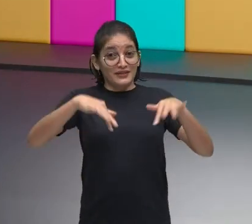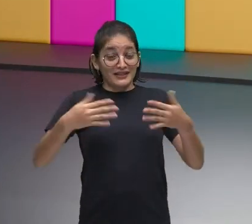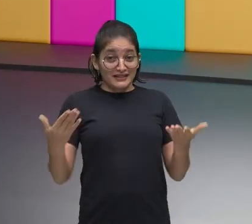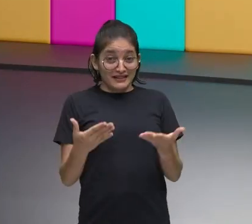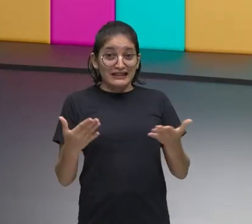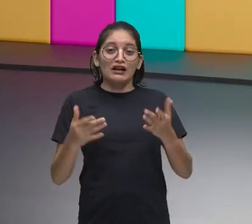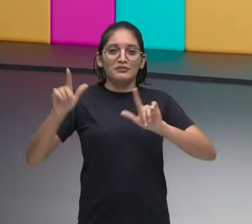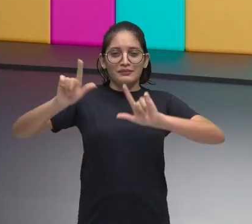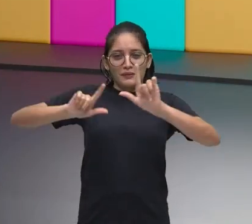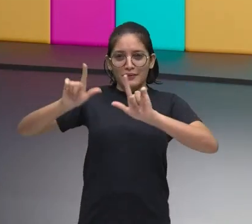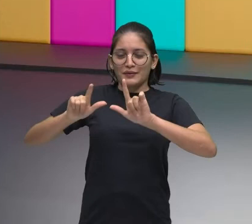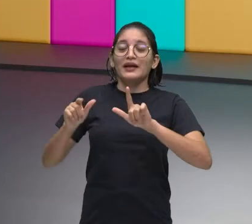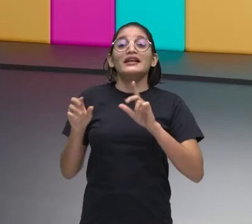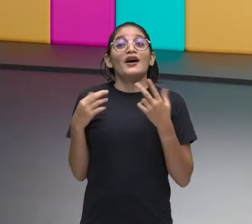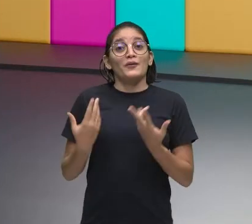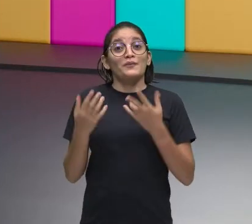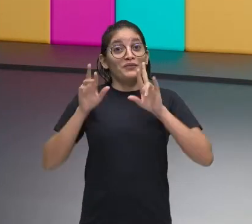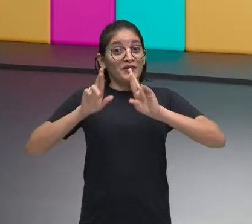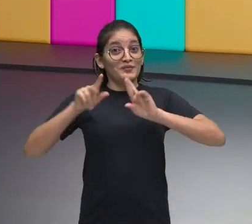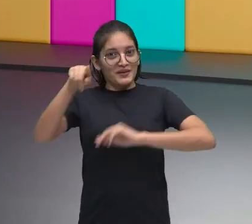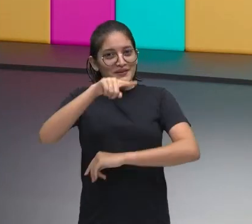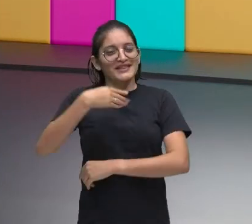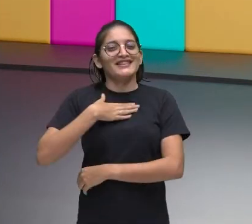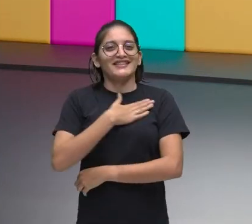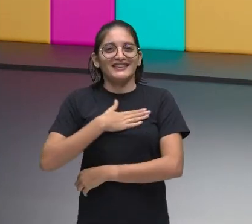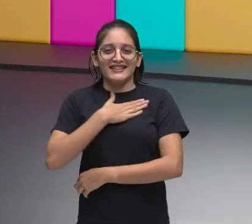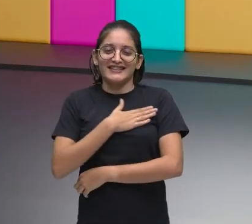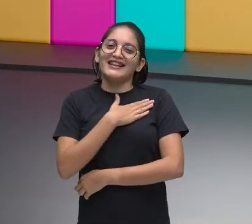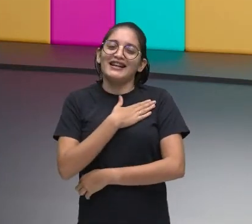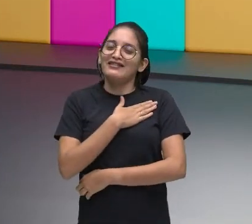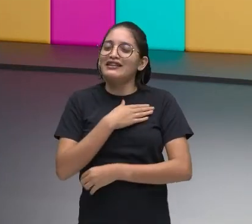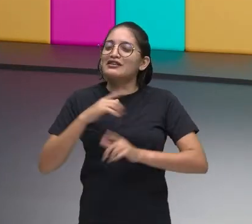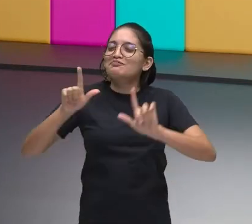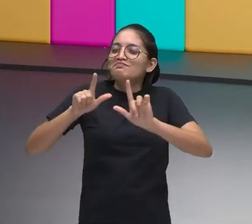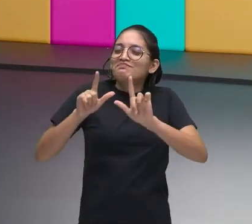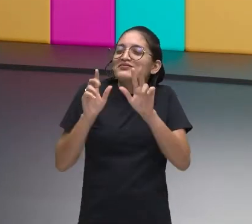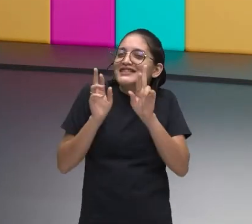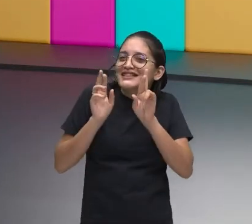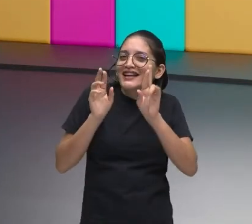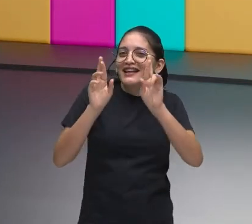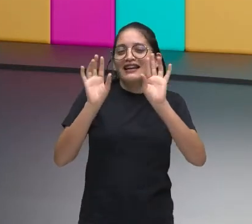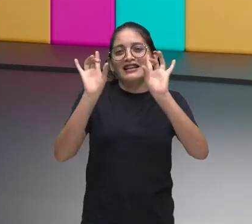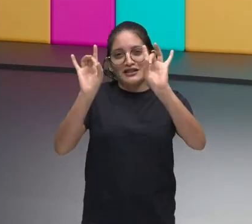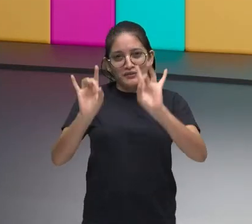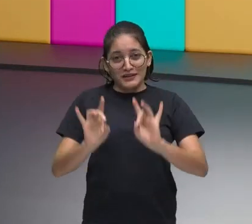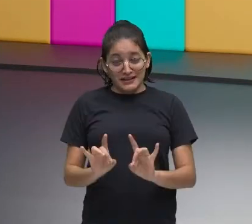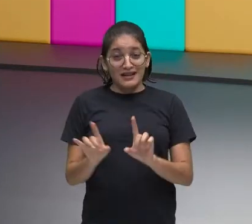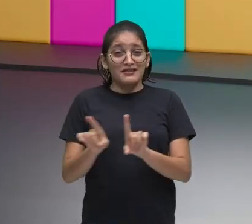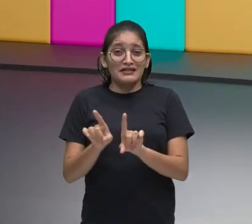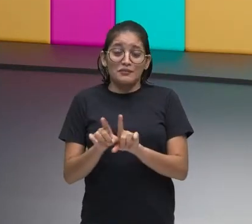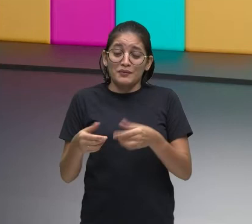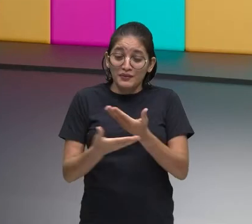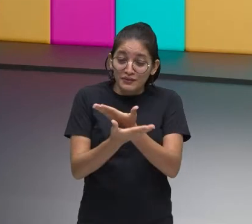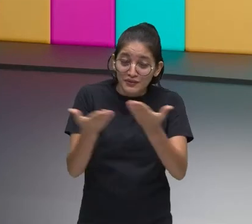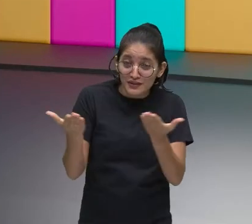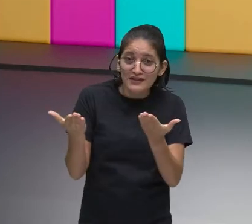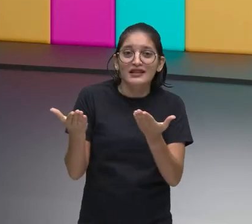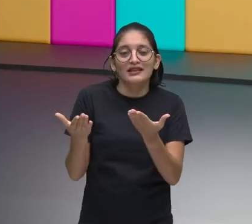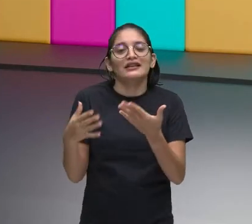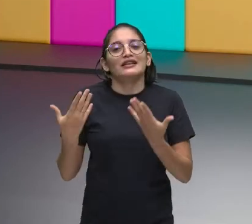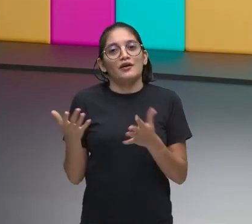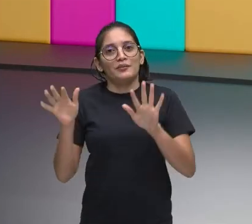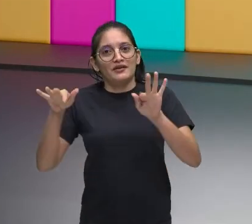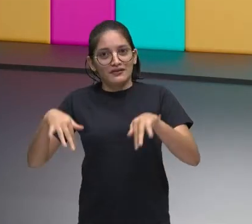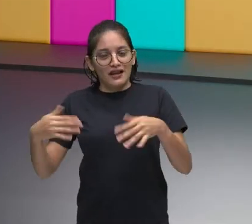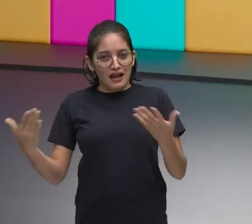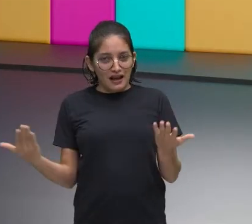nosso programa. Eu espero que vocês tenham gostado. Foi um programa muito especial, especialmente para você. E para finalizar